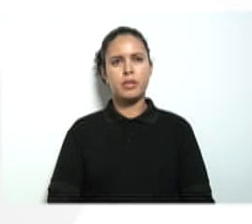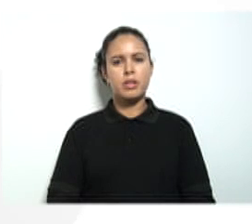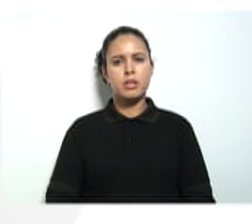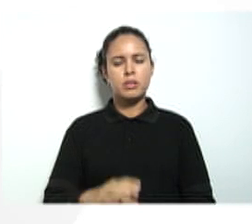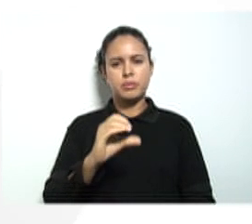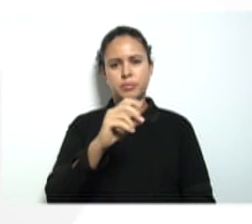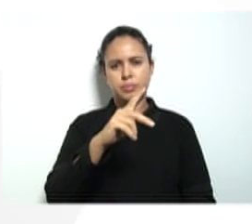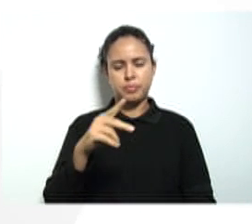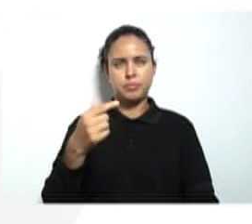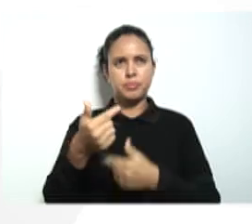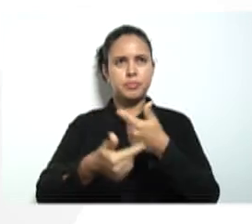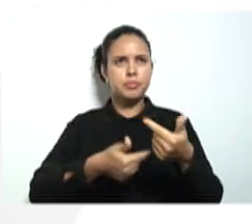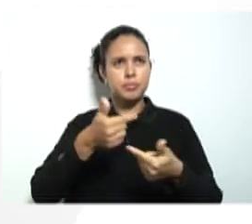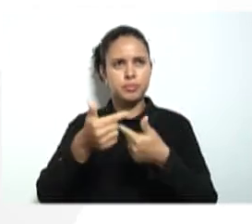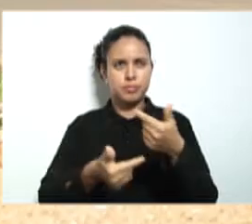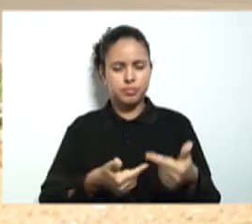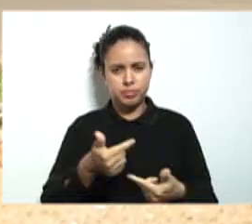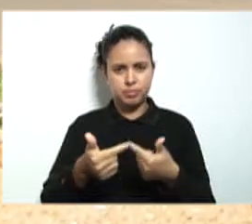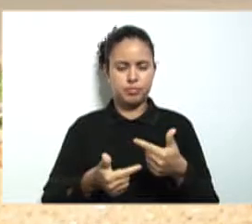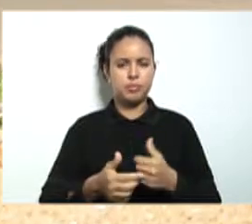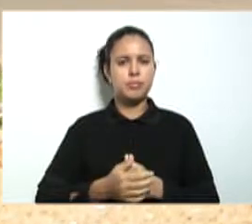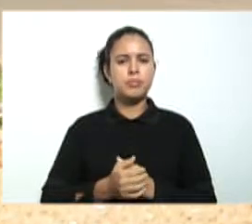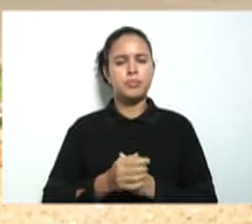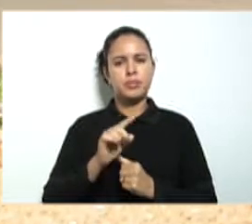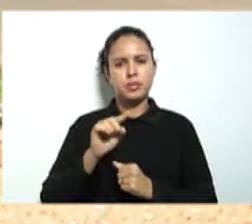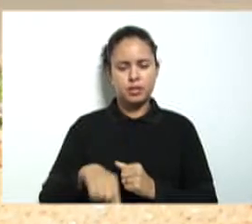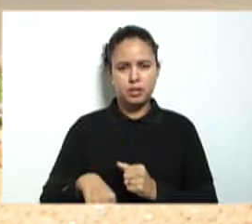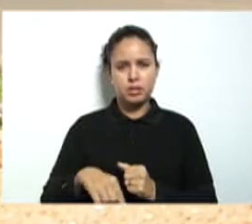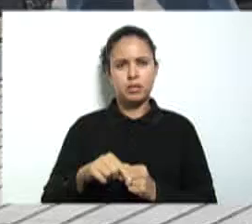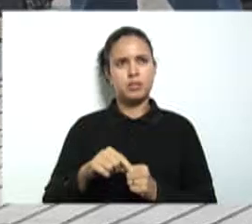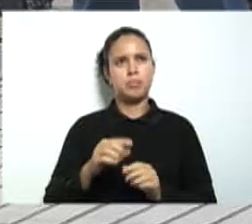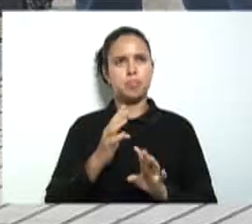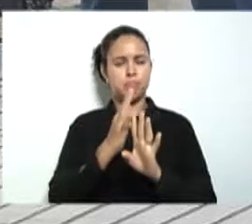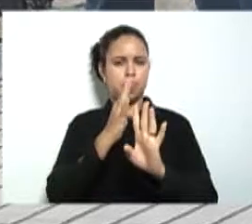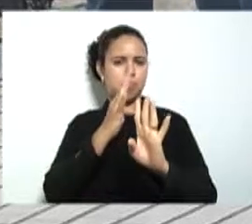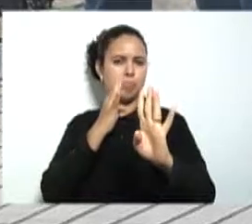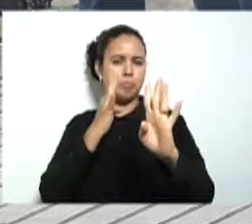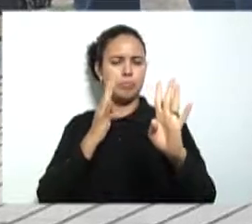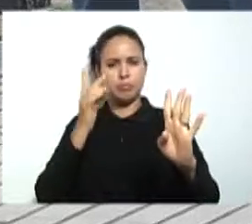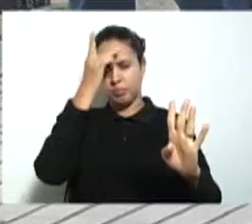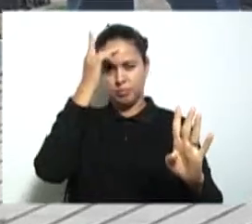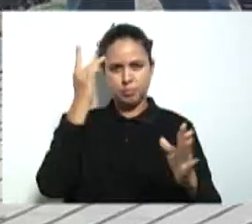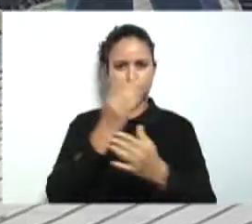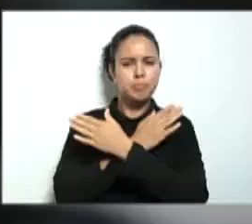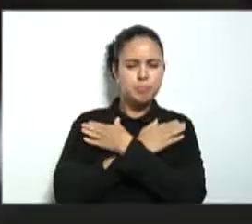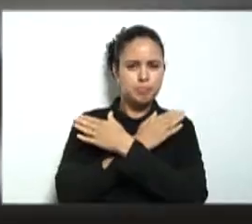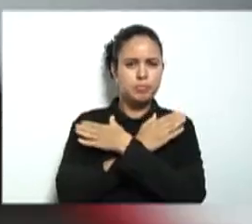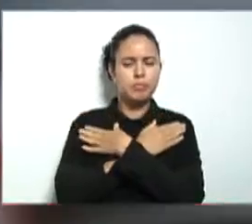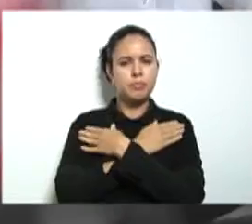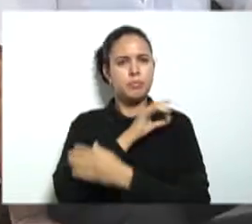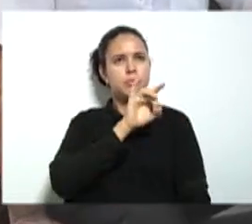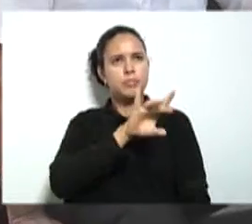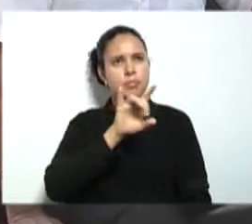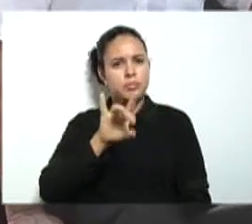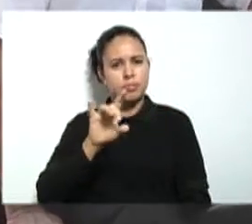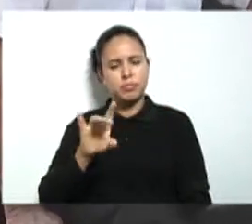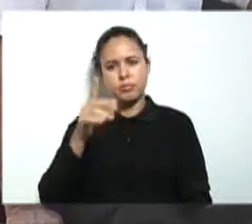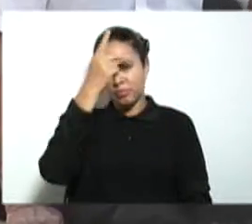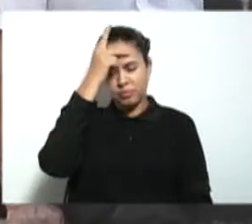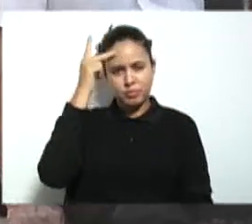Cooperativismo de trabalho. Essa aí é a fila do desemprego. E cada pessoa dessa quer